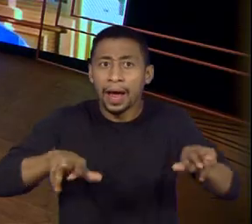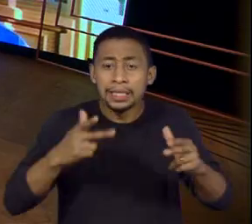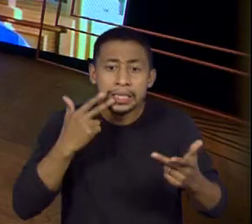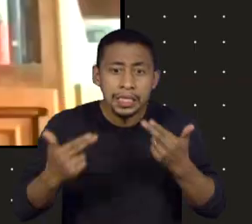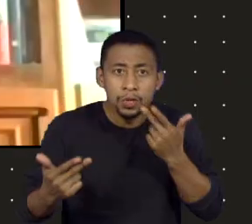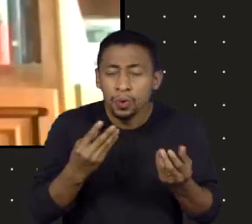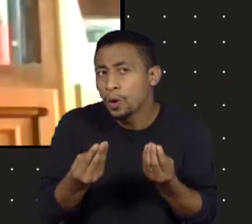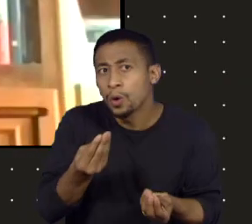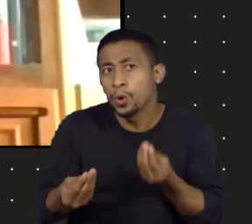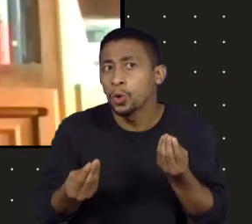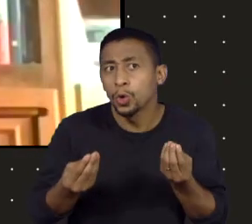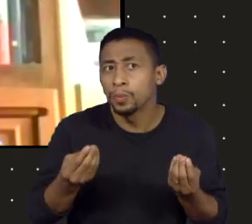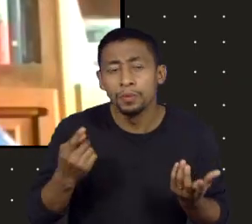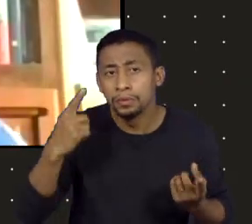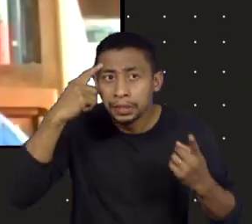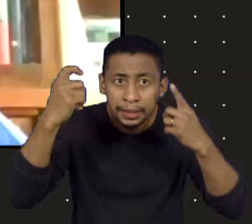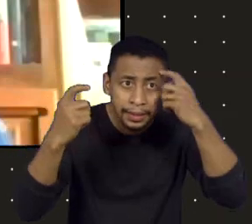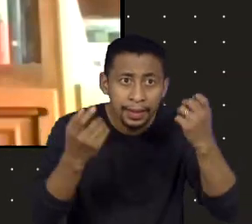disco?